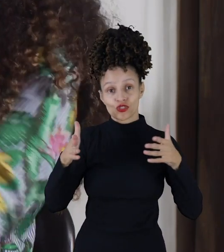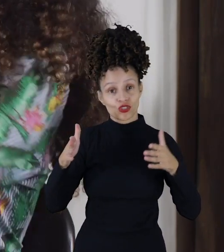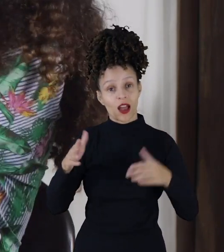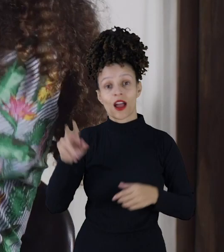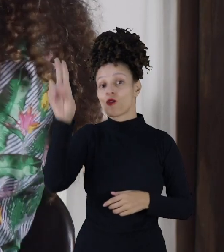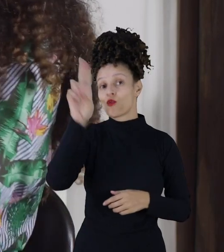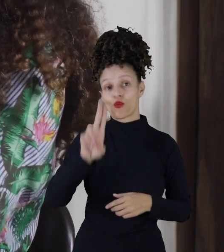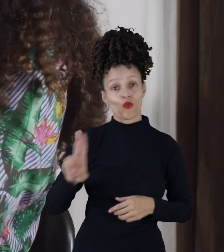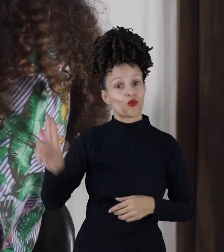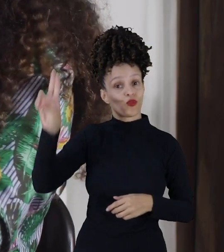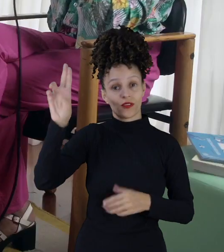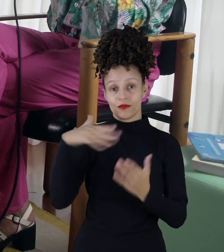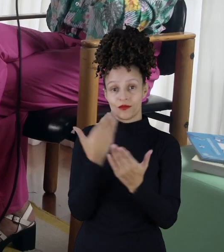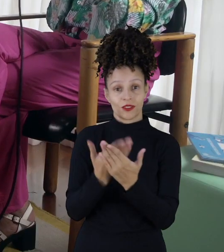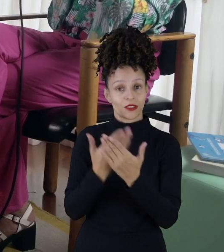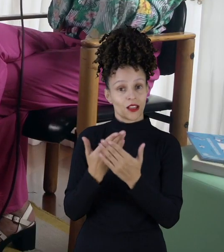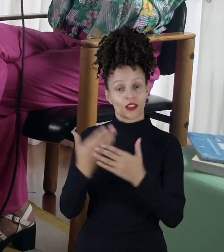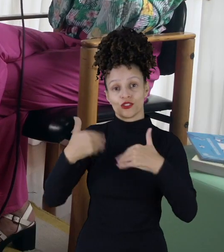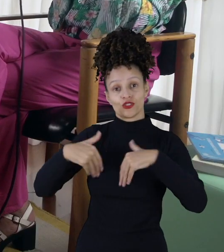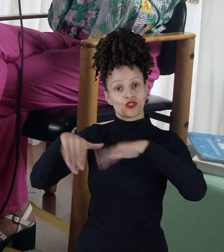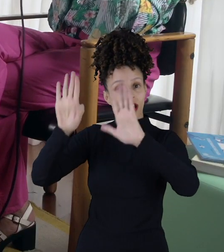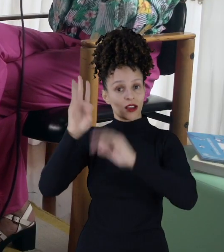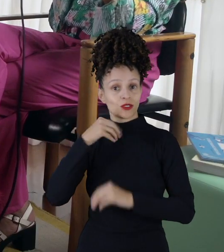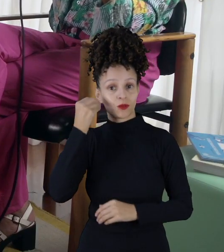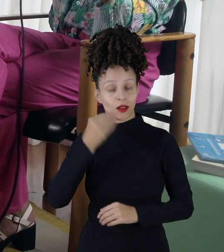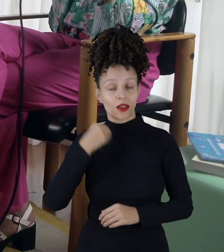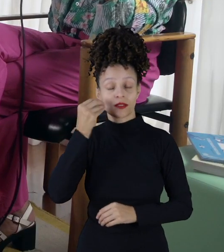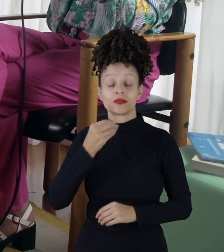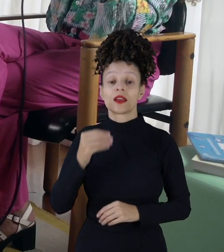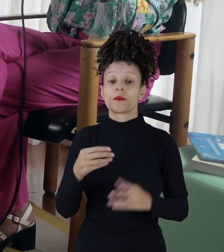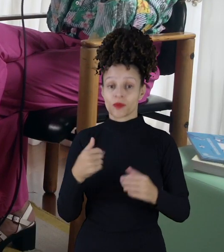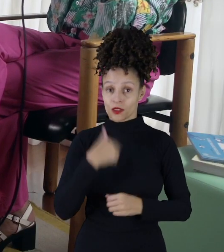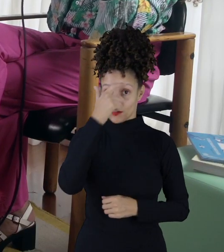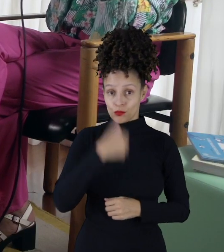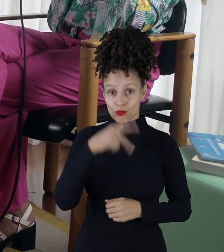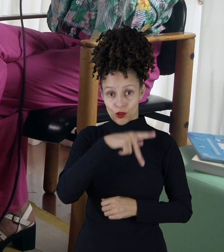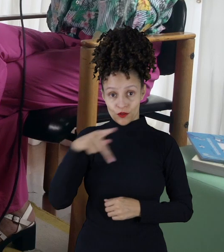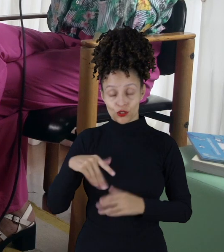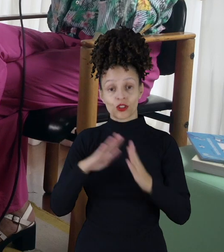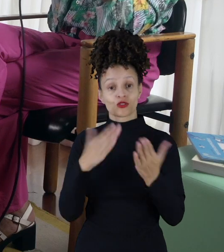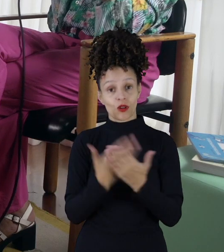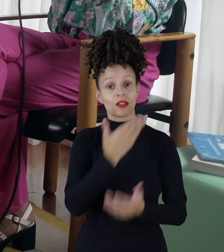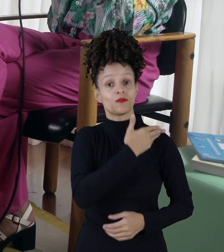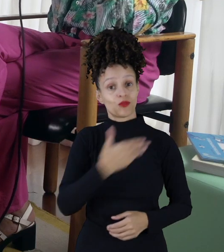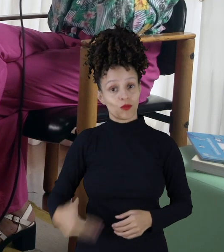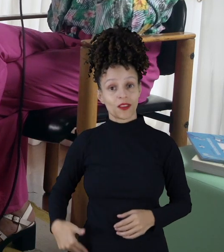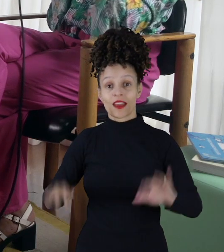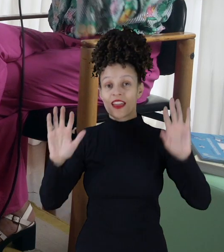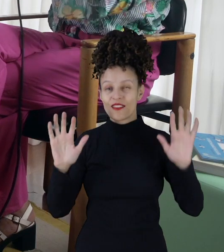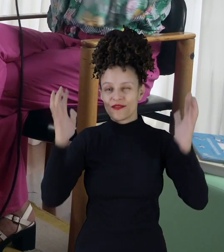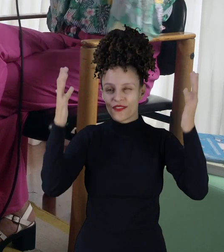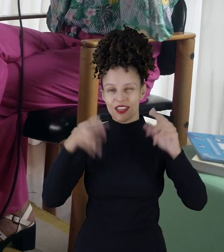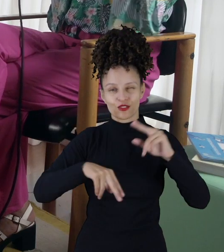estão, inclusive, já na universidade, né? Já tem essa experiência. Então, e como professora de escola pública,